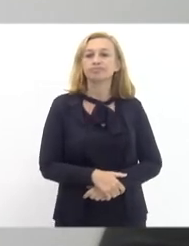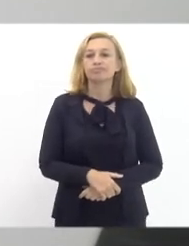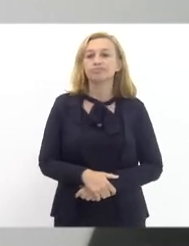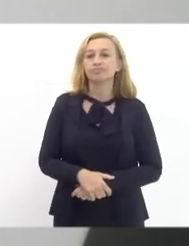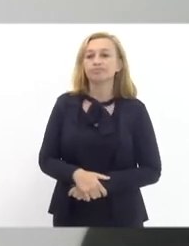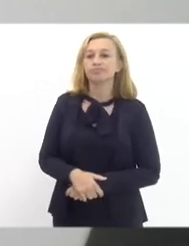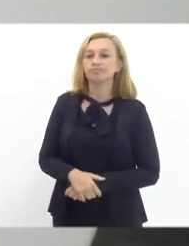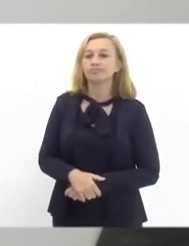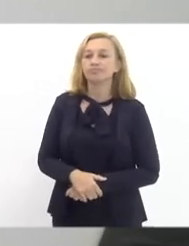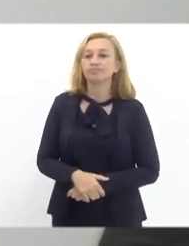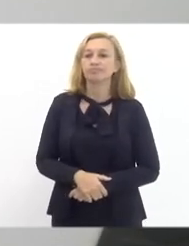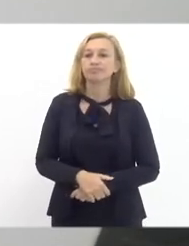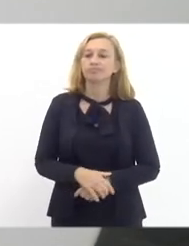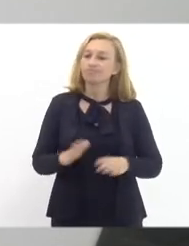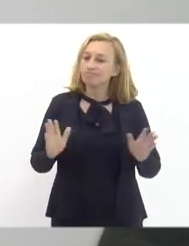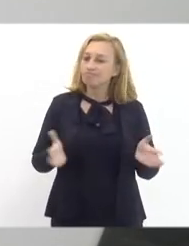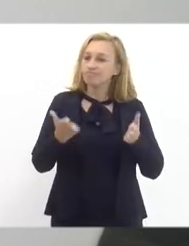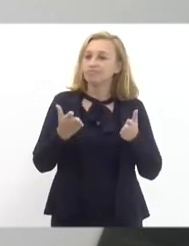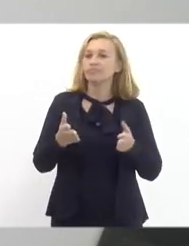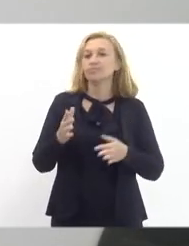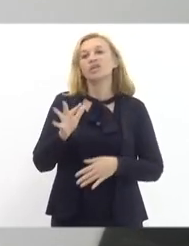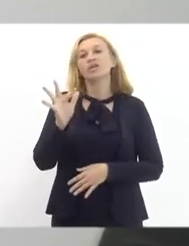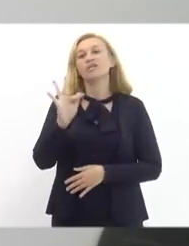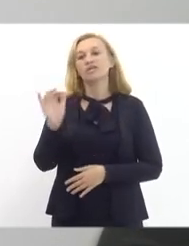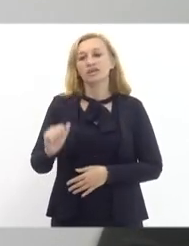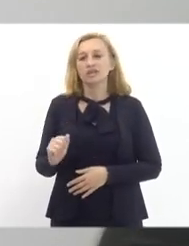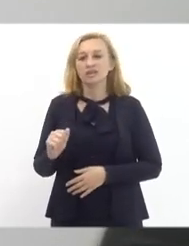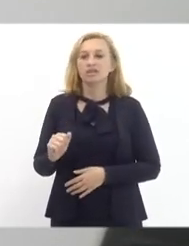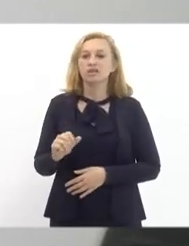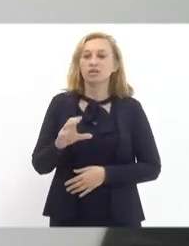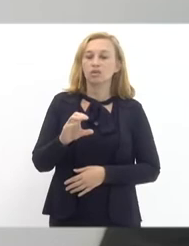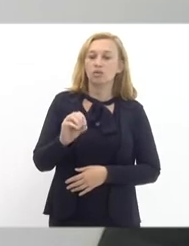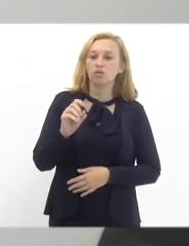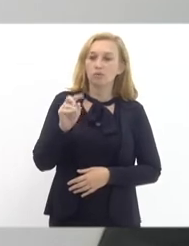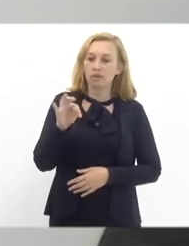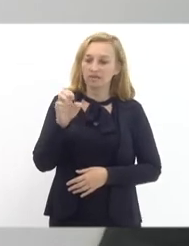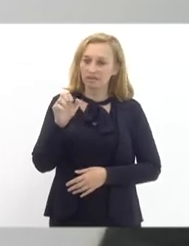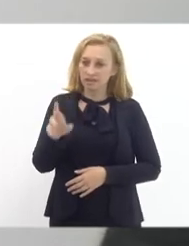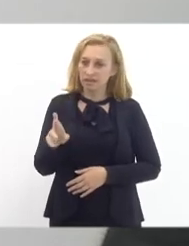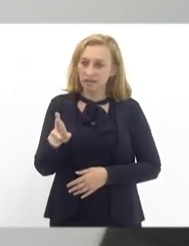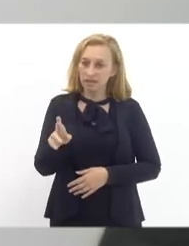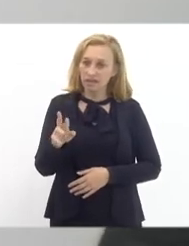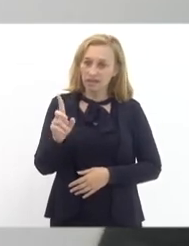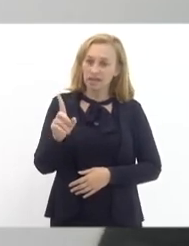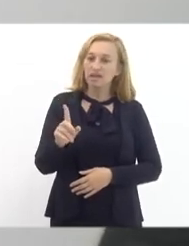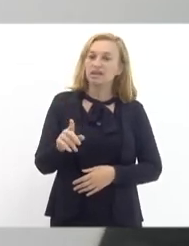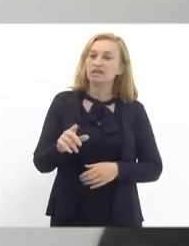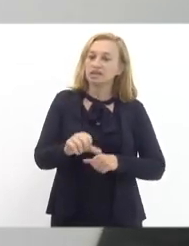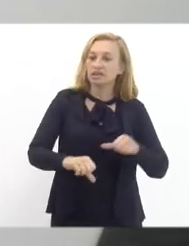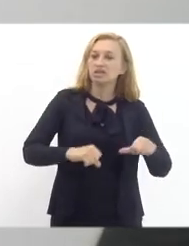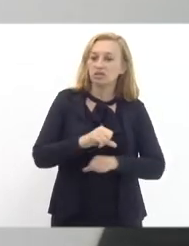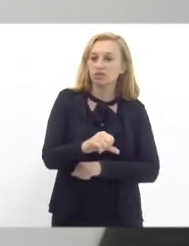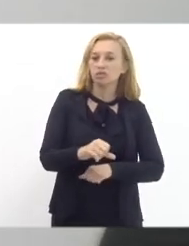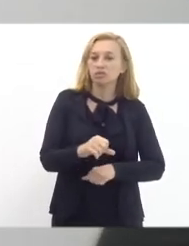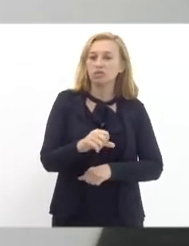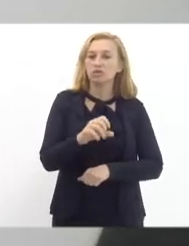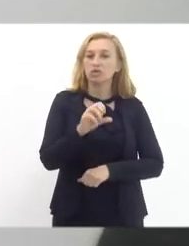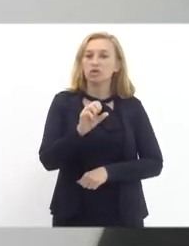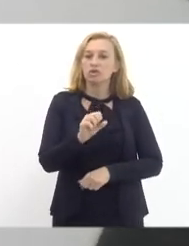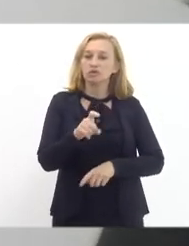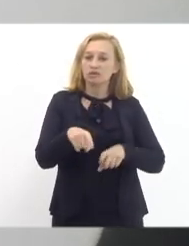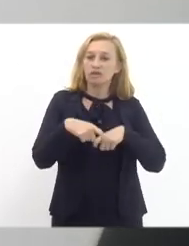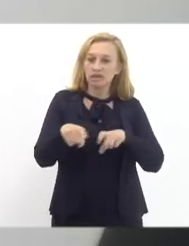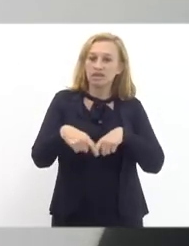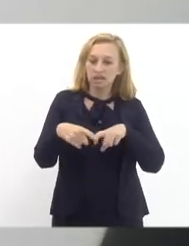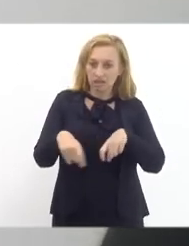Bom, a iniciativa da Fazenda Colubandê de transformação daquele sítio histórico